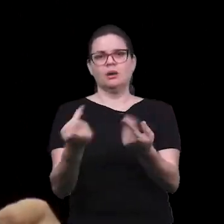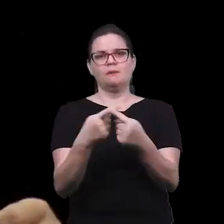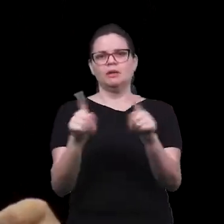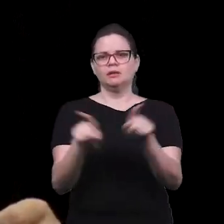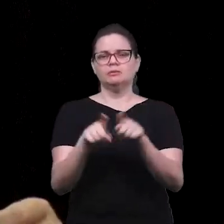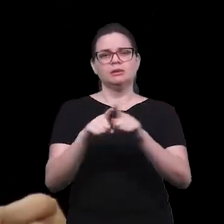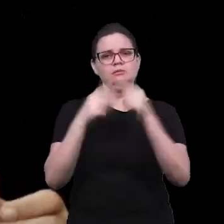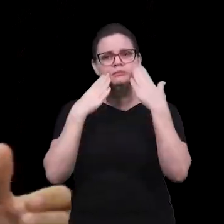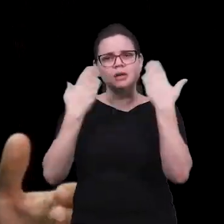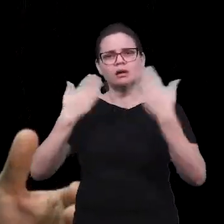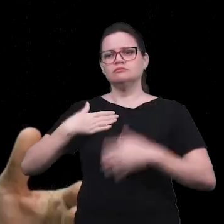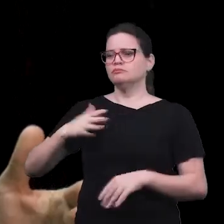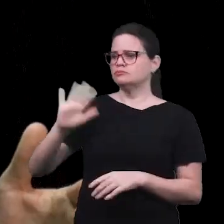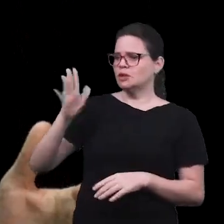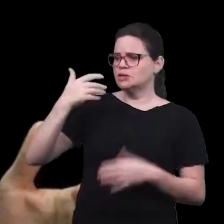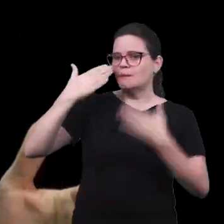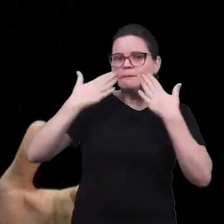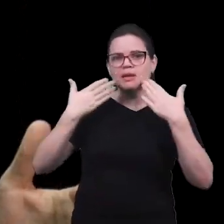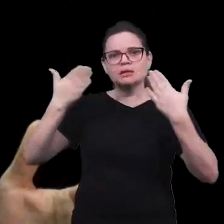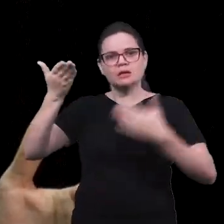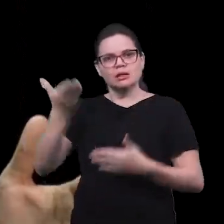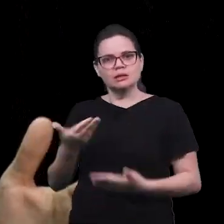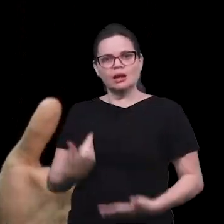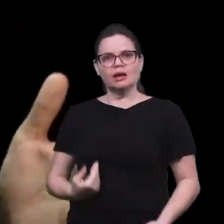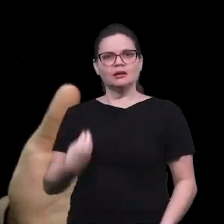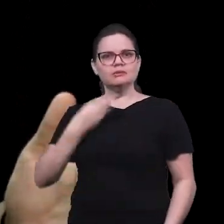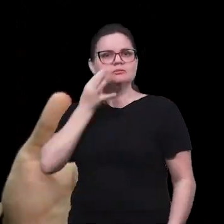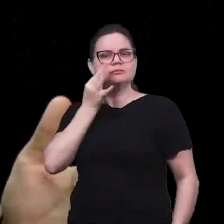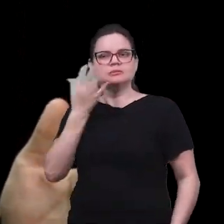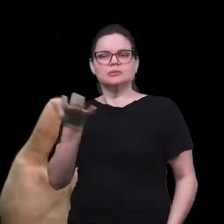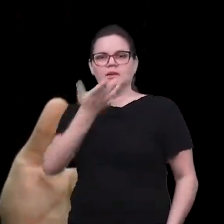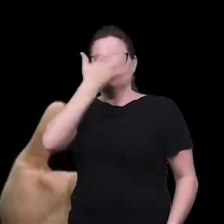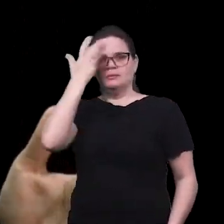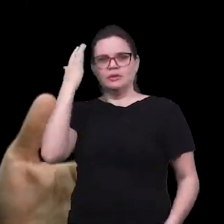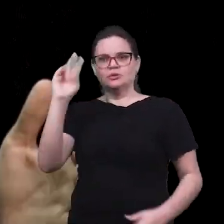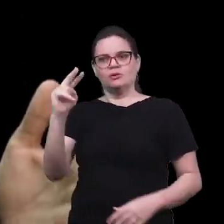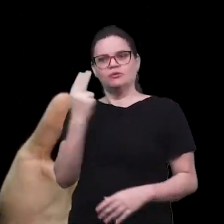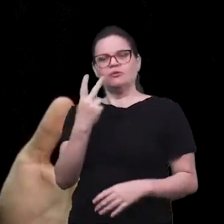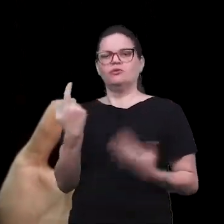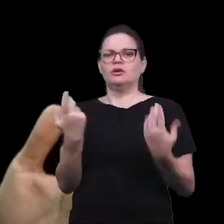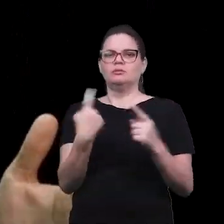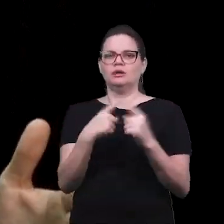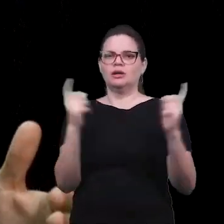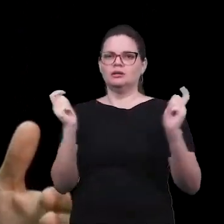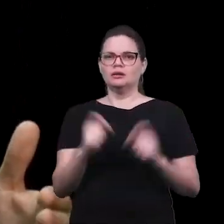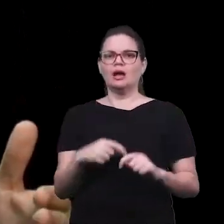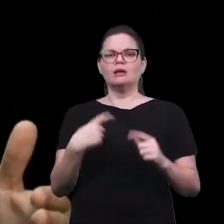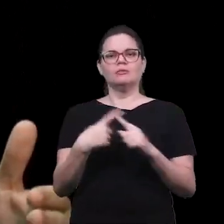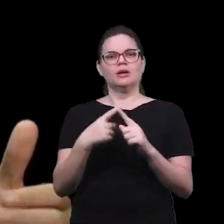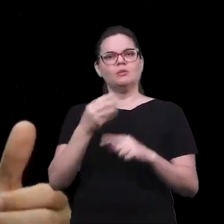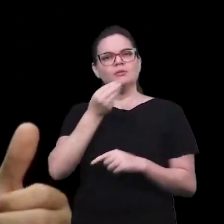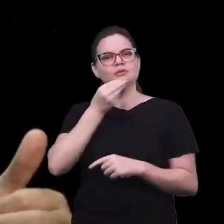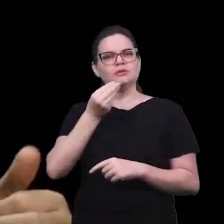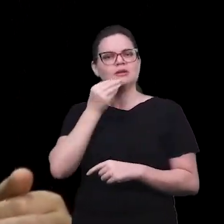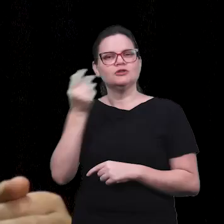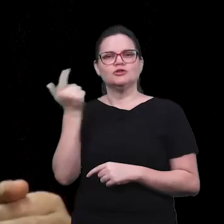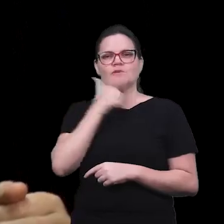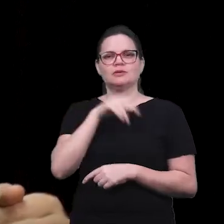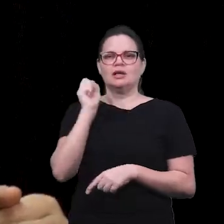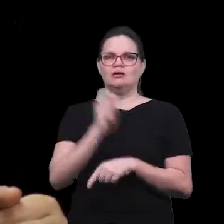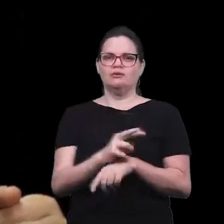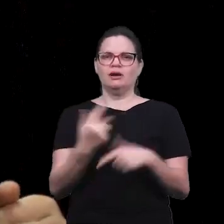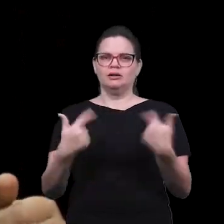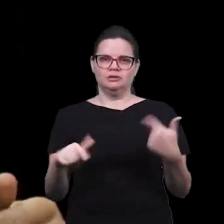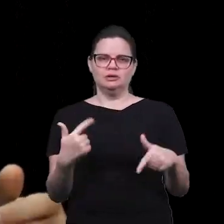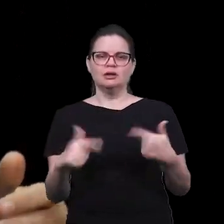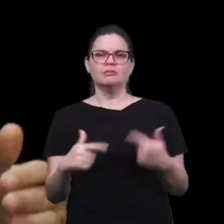assim, para o mercado, para que a porta, aquilo que o Senhor já determinou, a porta seja aberta e o trabalho